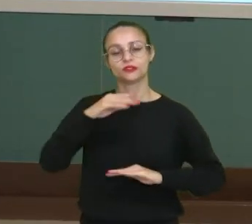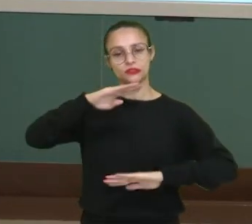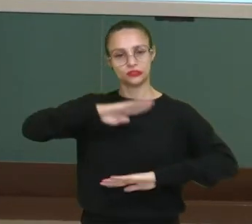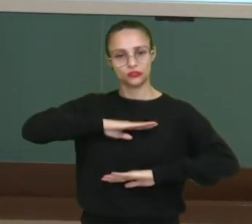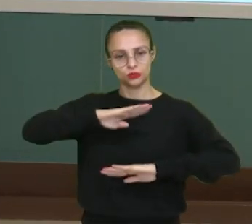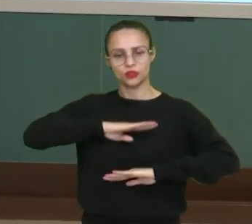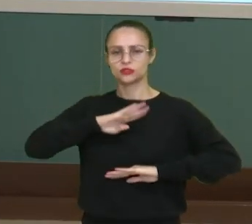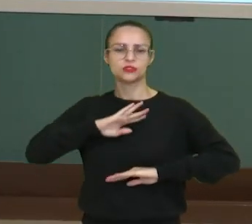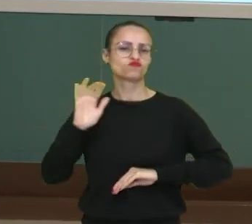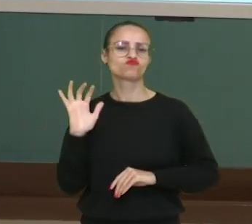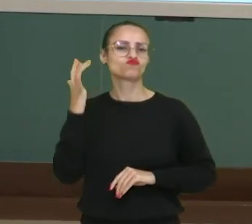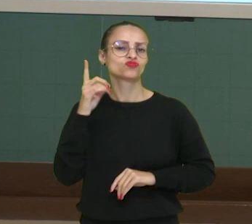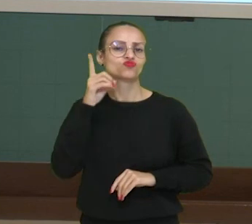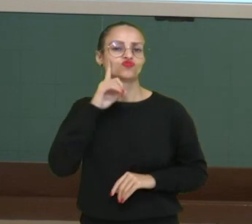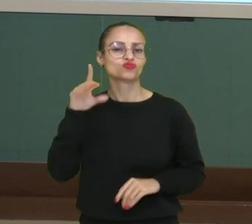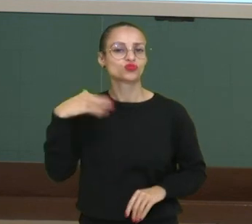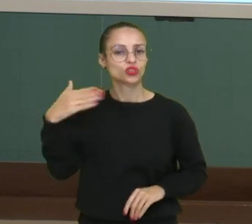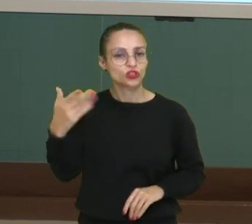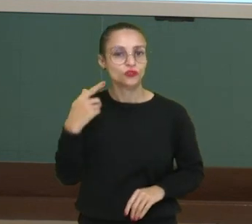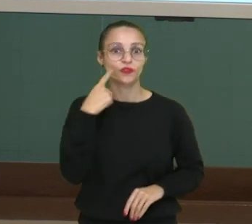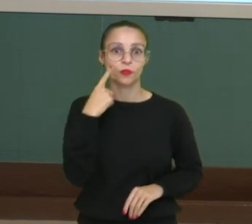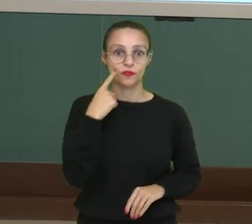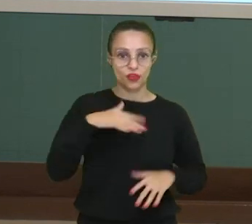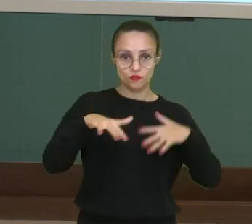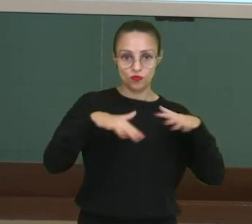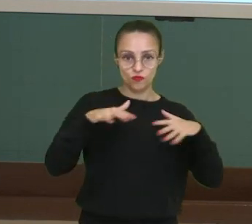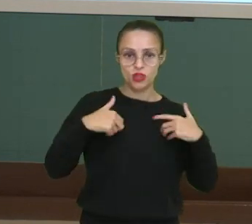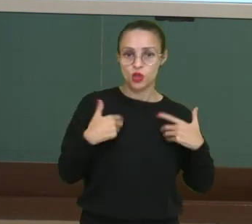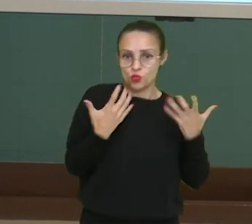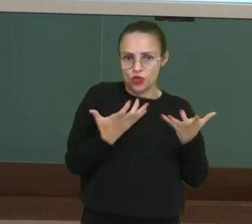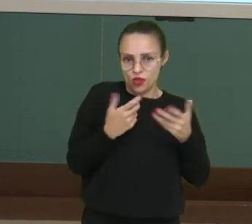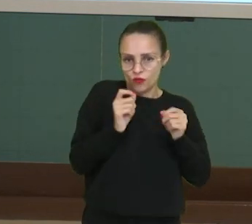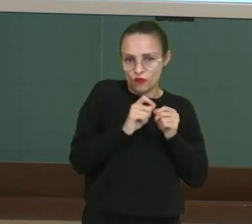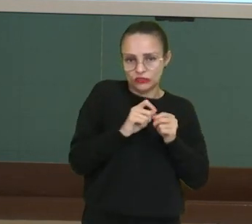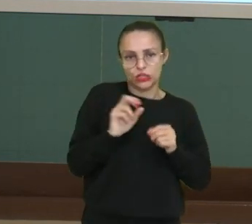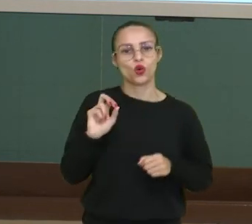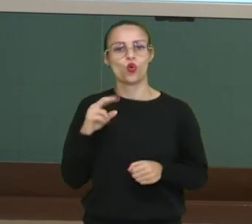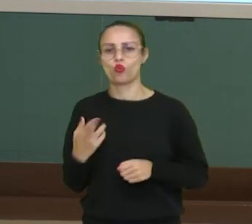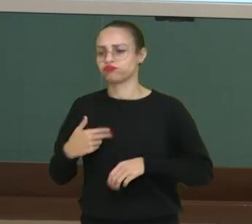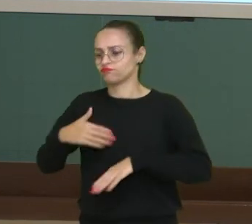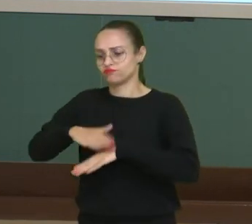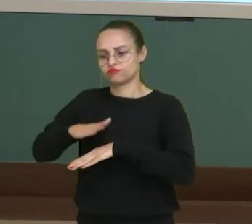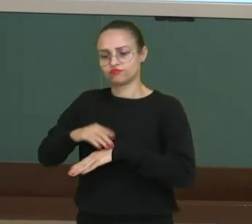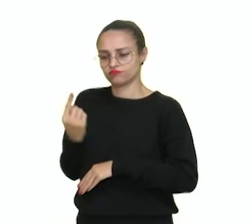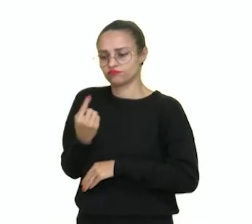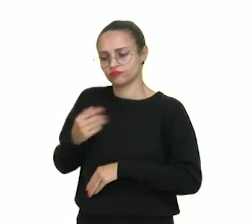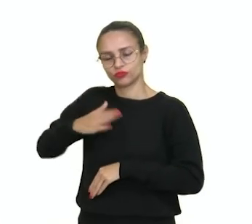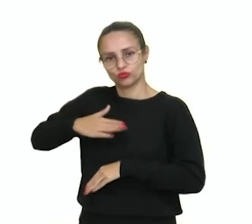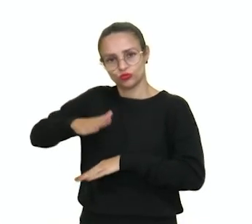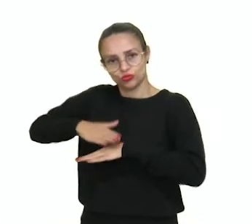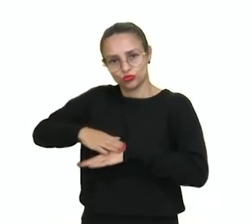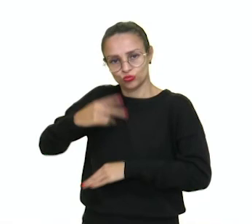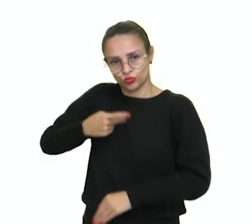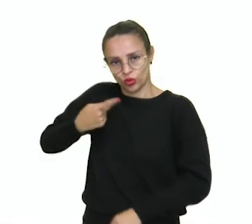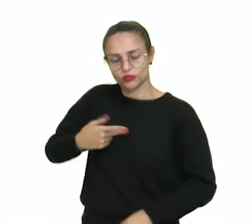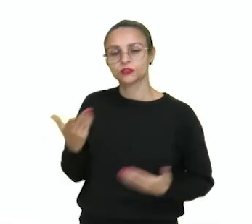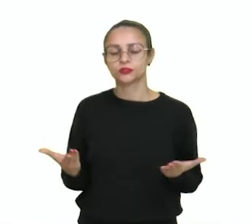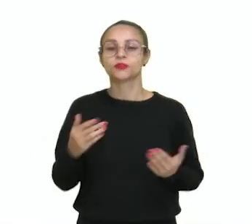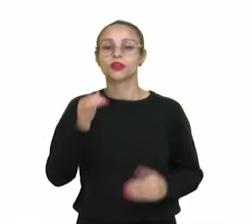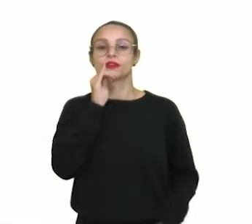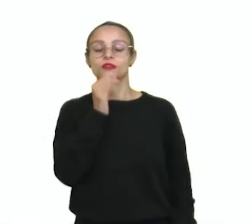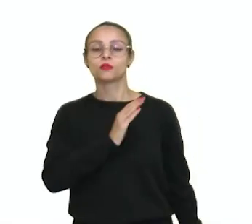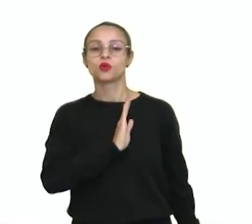do cotidiano e se o movimento é voluntário ou involuntário? Por exemplo, a frequência